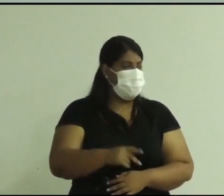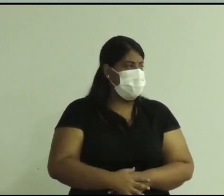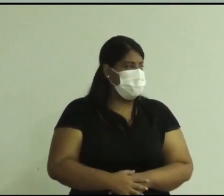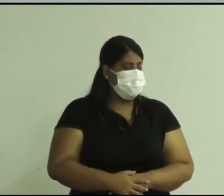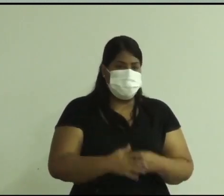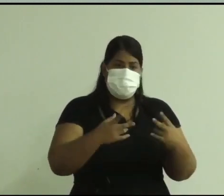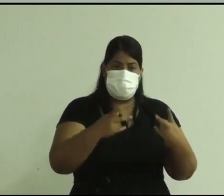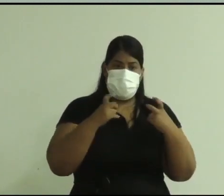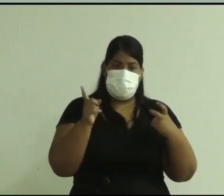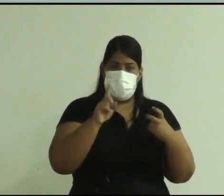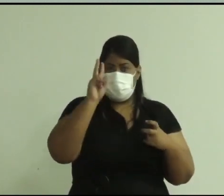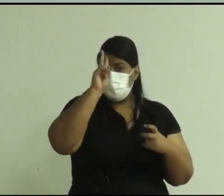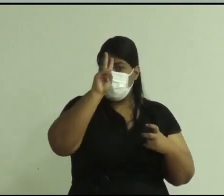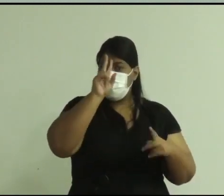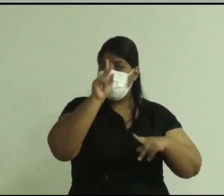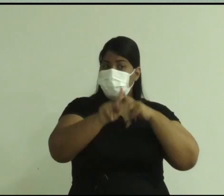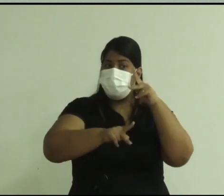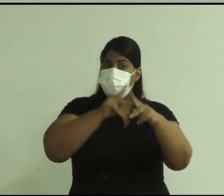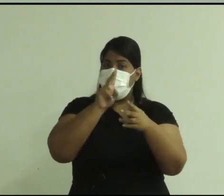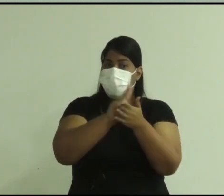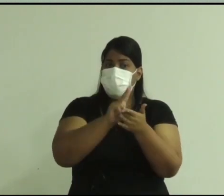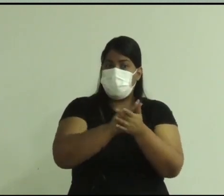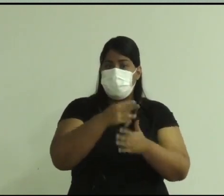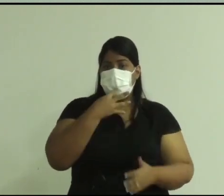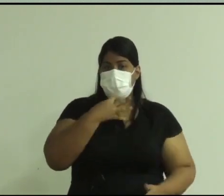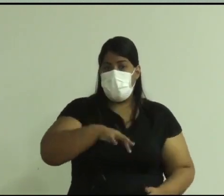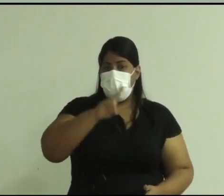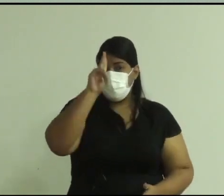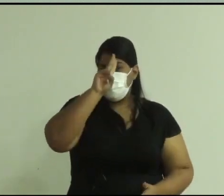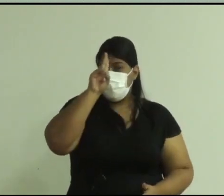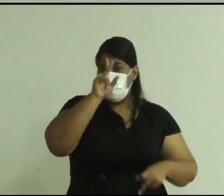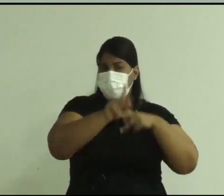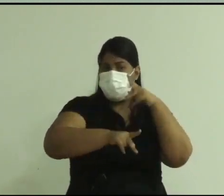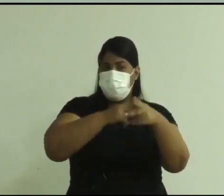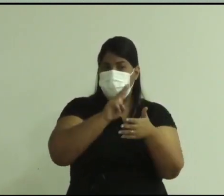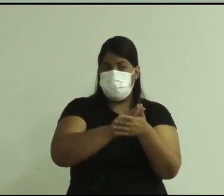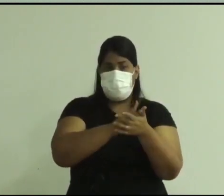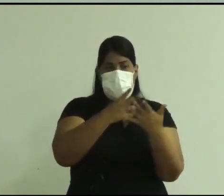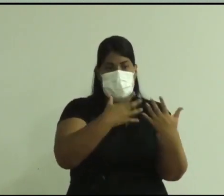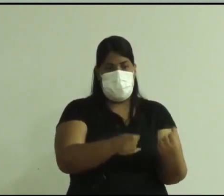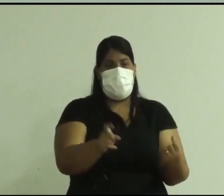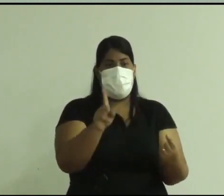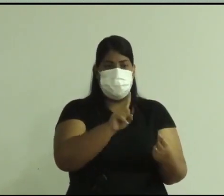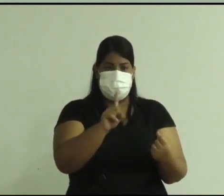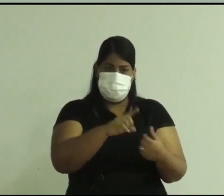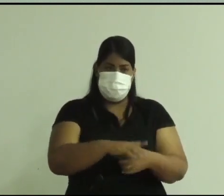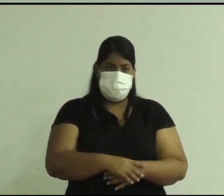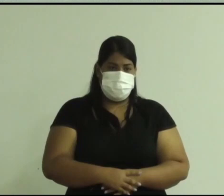não percebem a história da população indígena, não conhecem a história da população indígena, negam a história da população